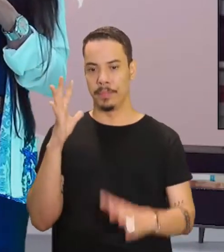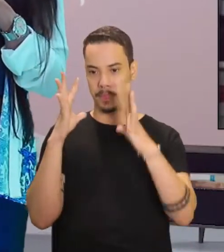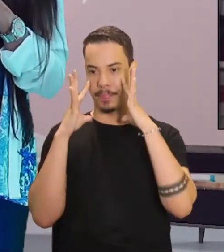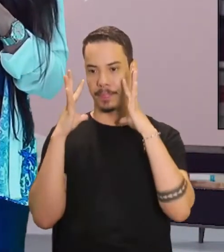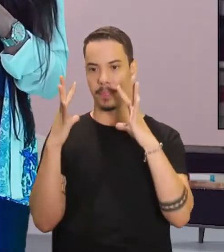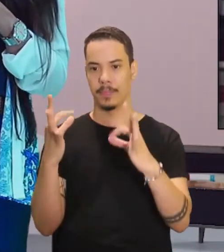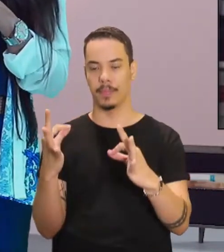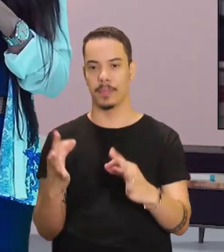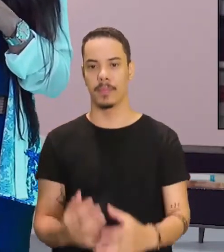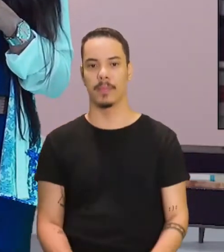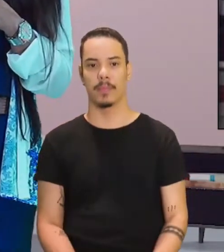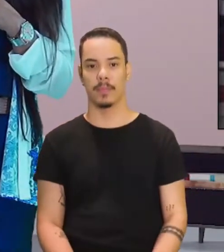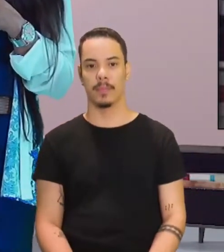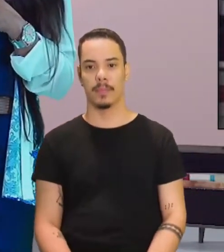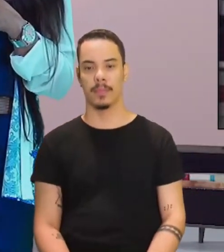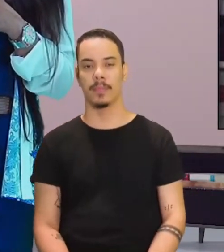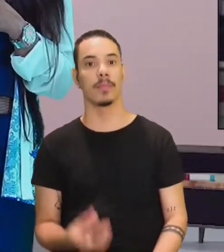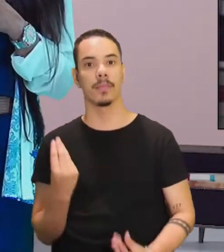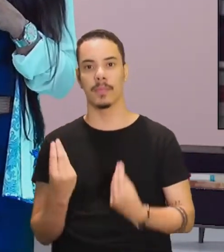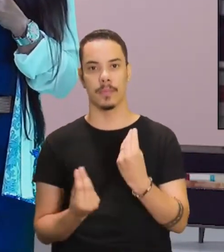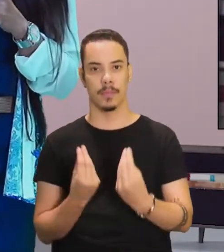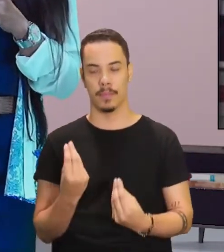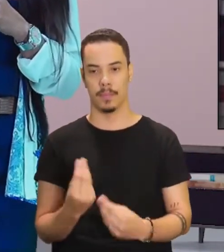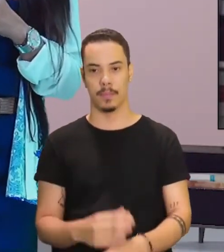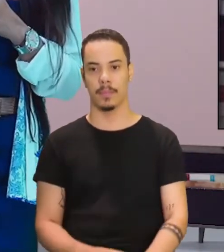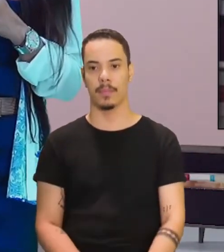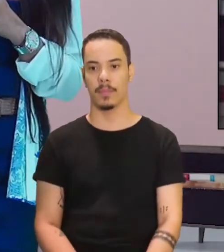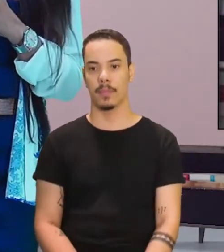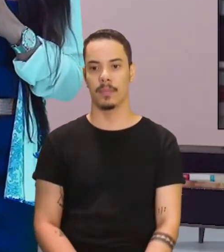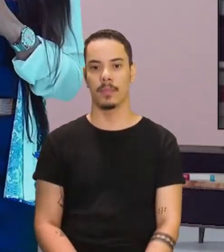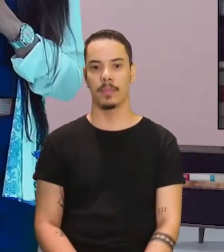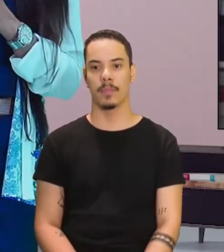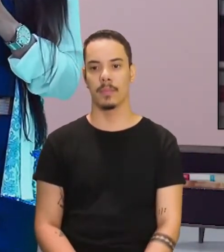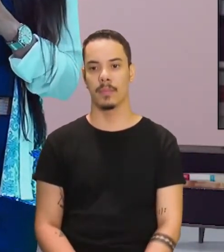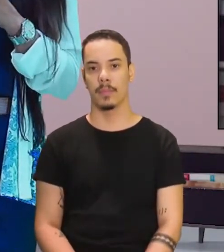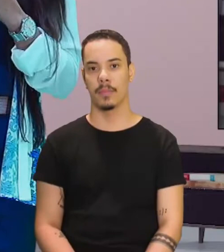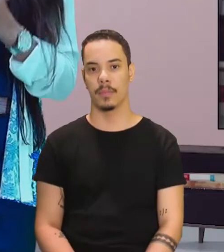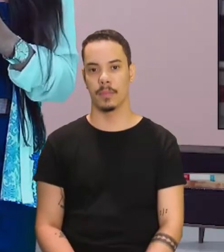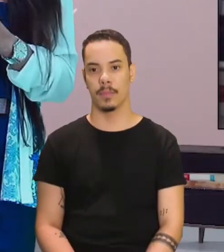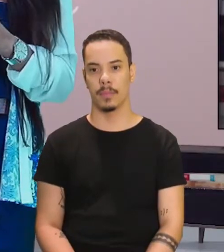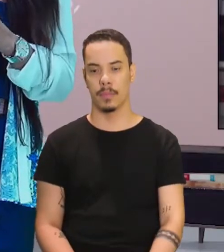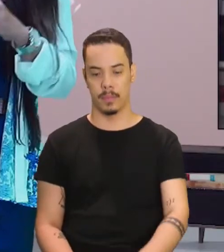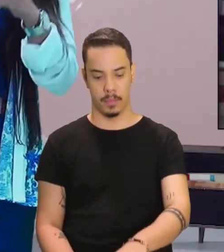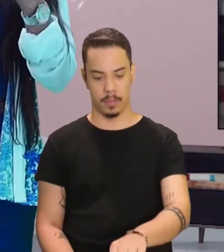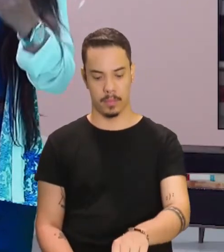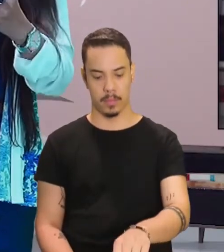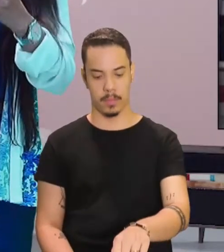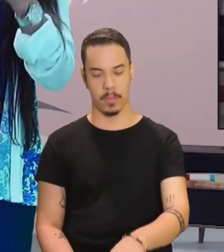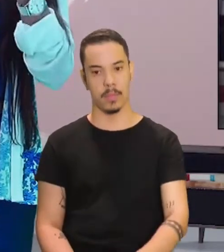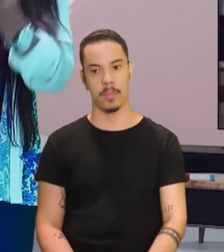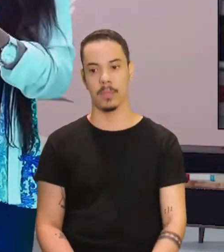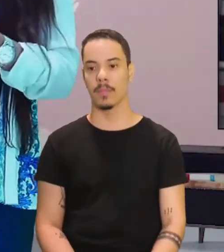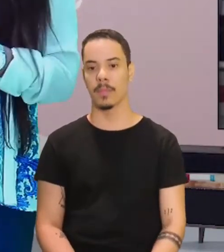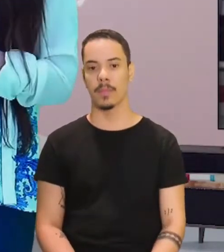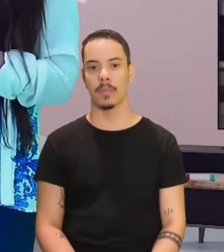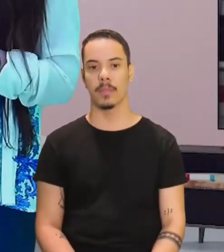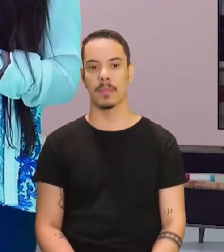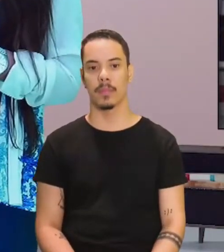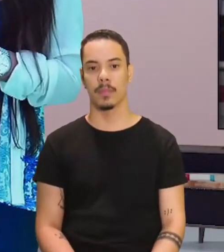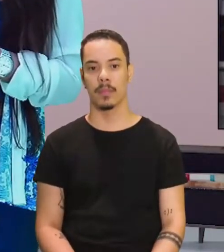à pronúncia? Como fica isso? Olha, vai pronunciar o som da letra